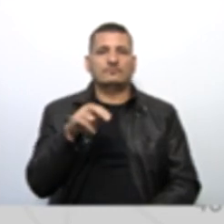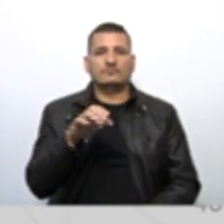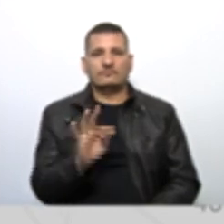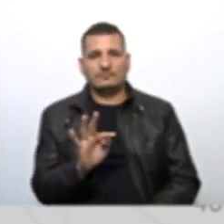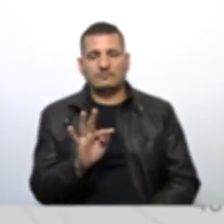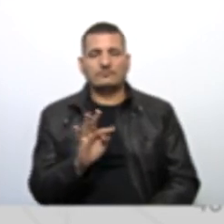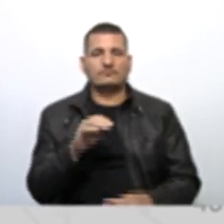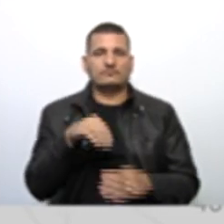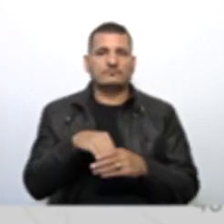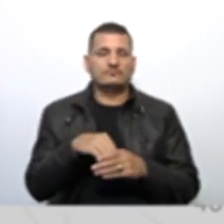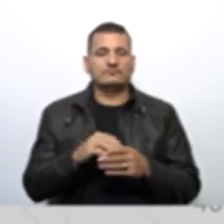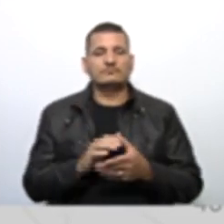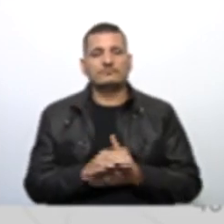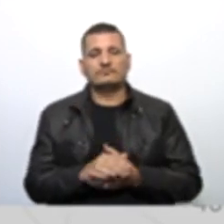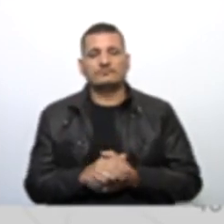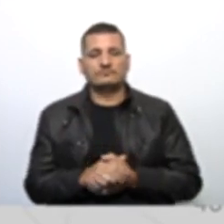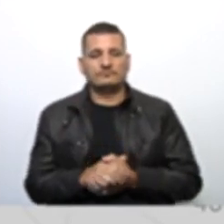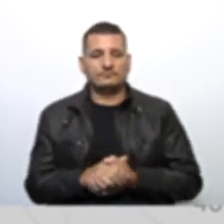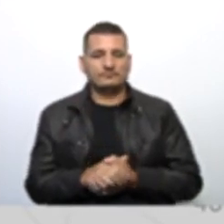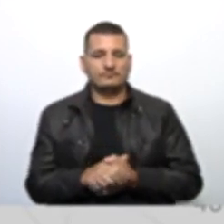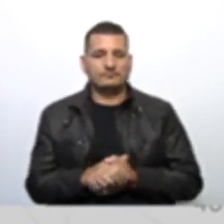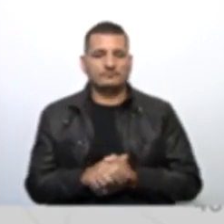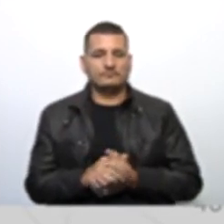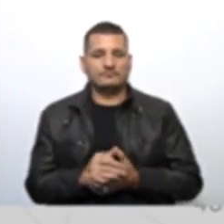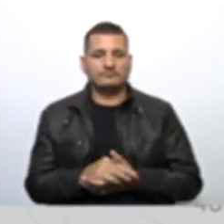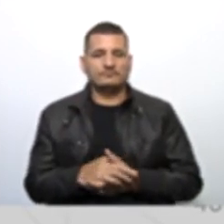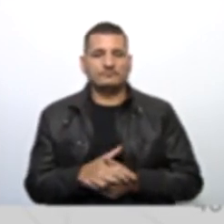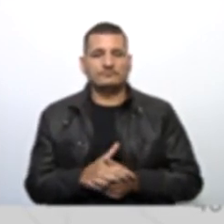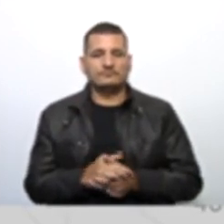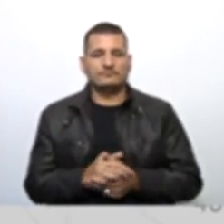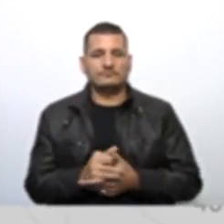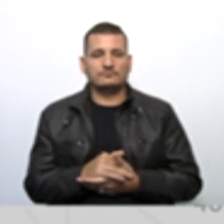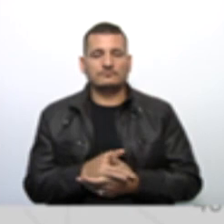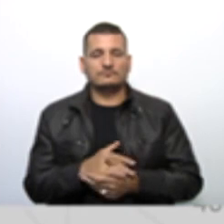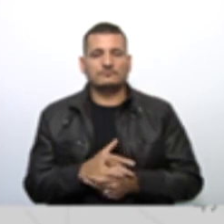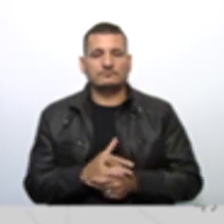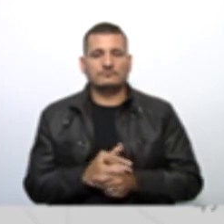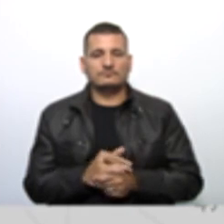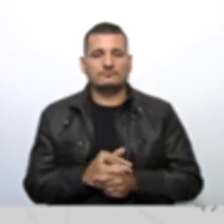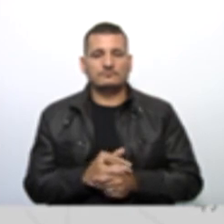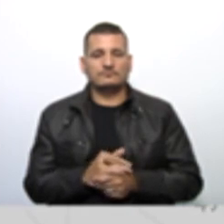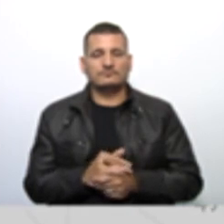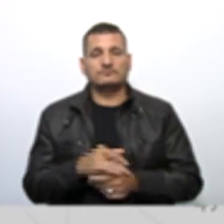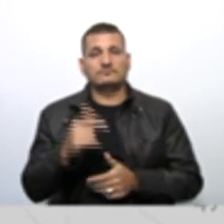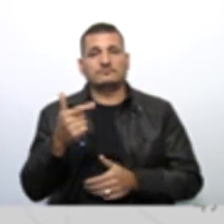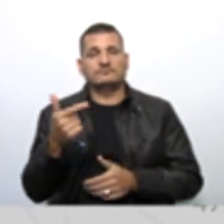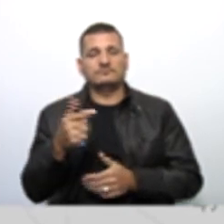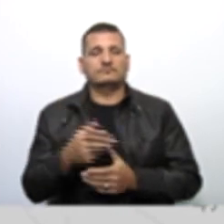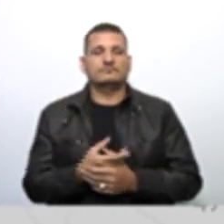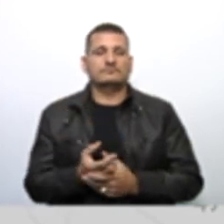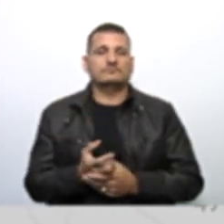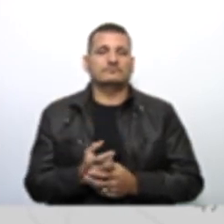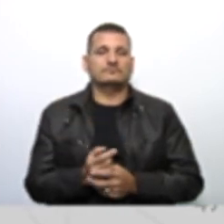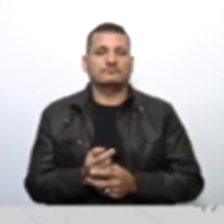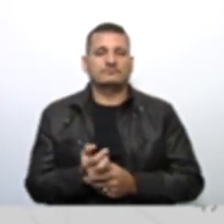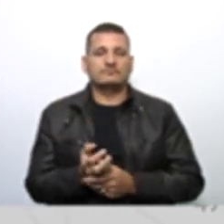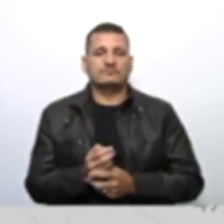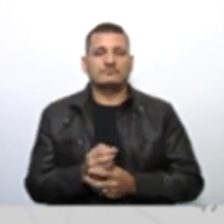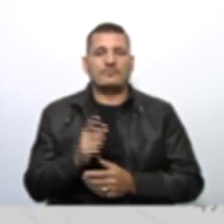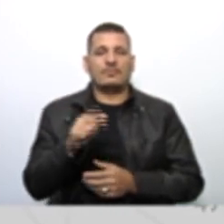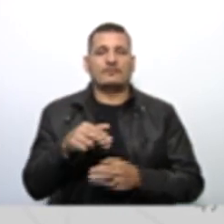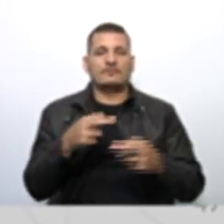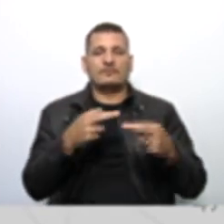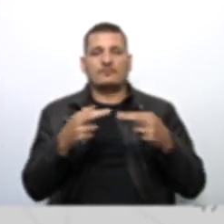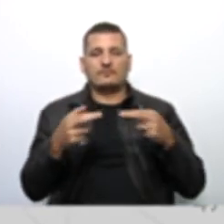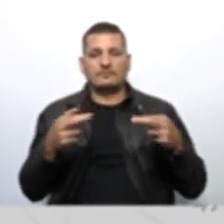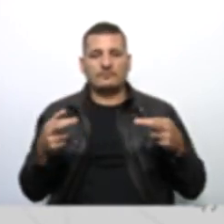interno, ok? Não esqueçam disso. Vamos lá para a nossa próxima questão. É a